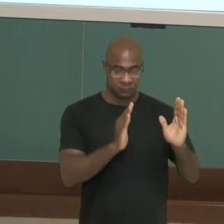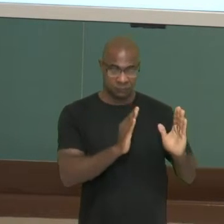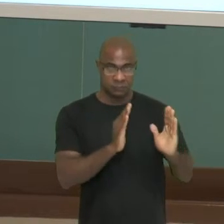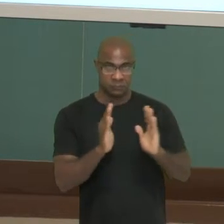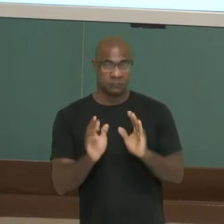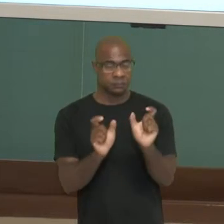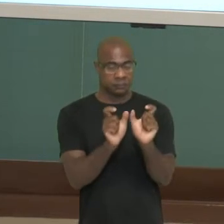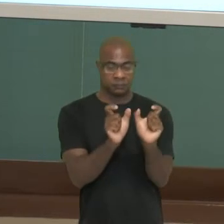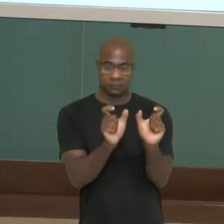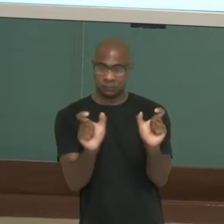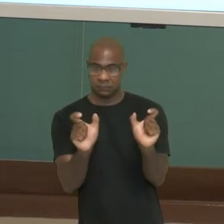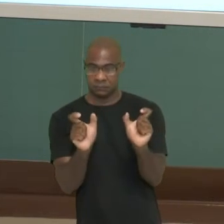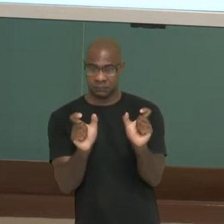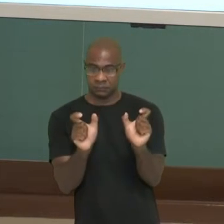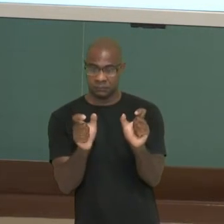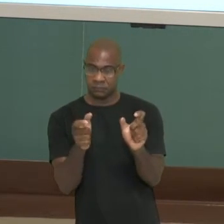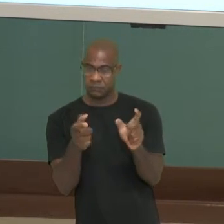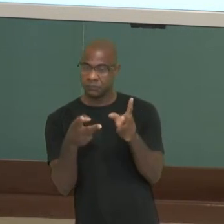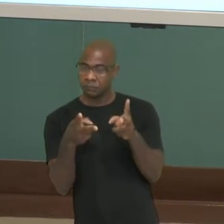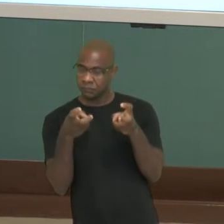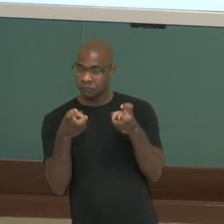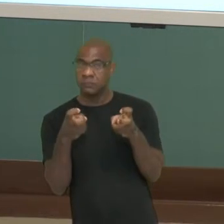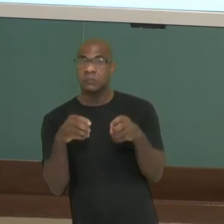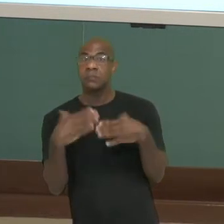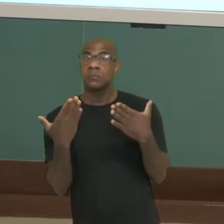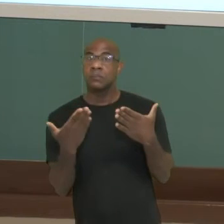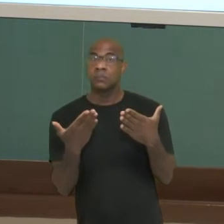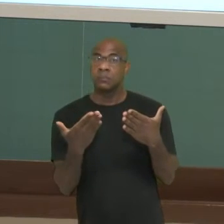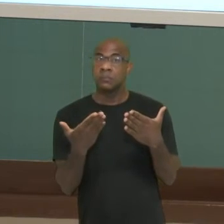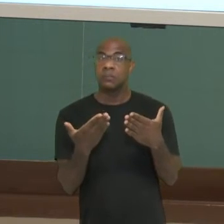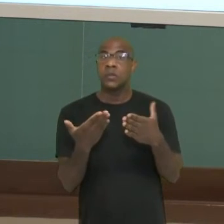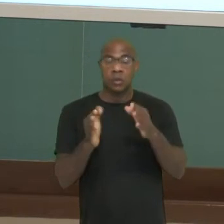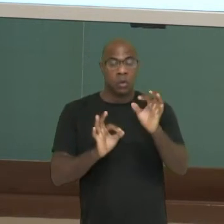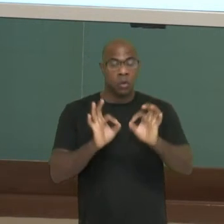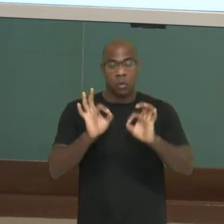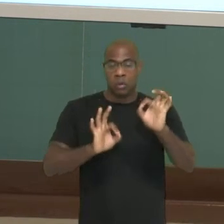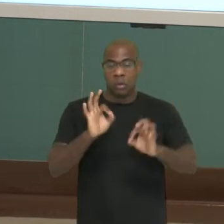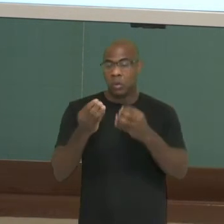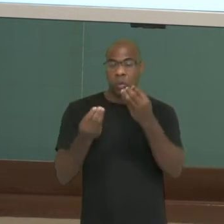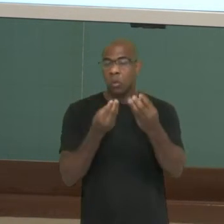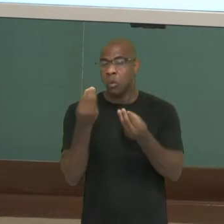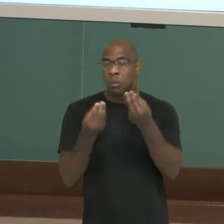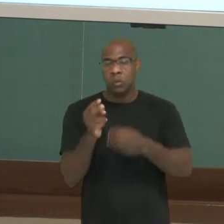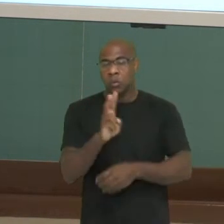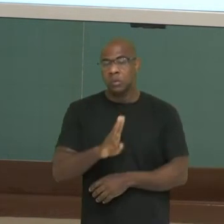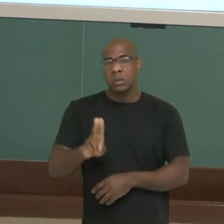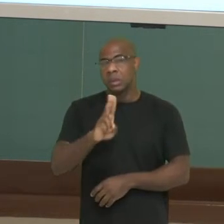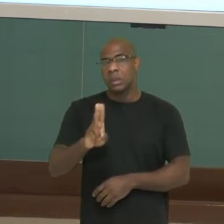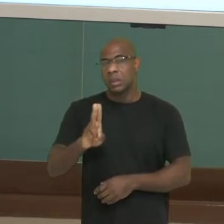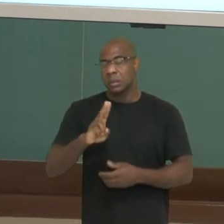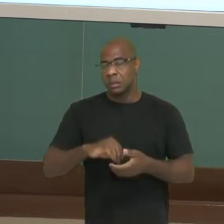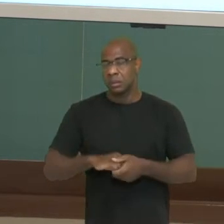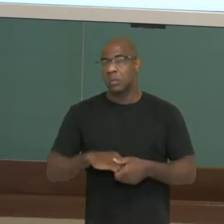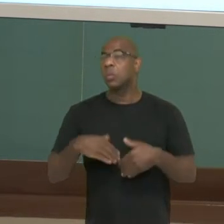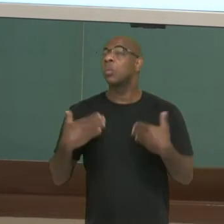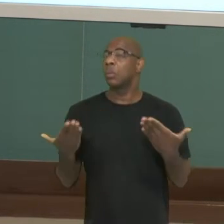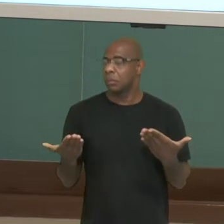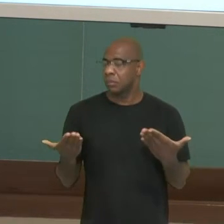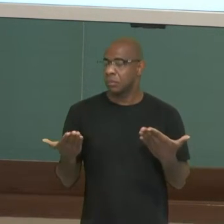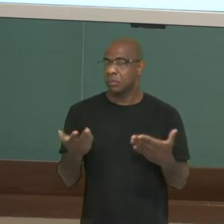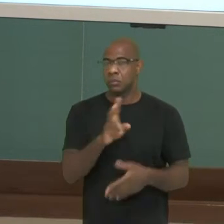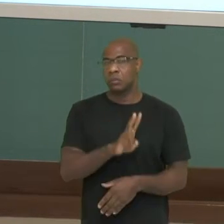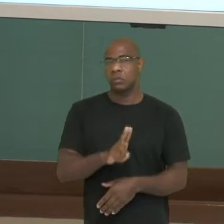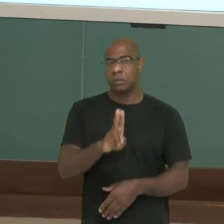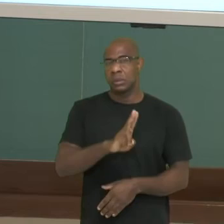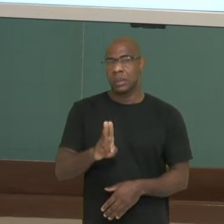termos aparecem, quais os níveis de organização utilizados? Espero que vocês tenham seguido a minha